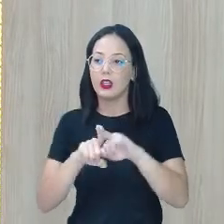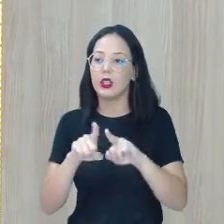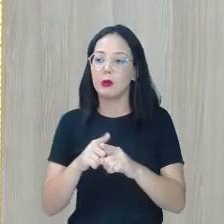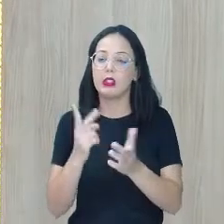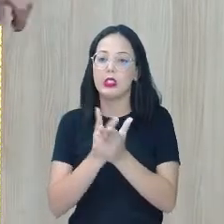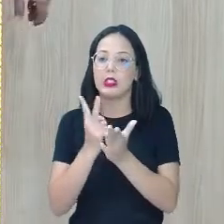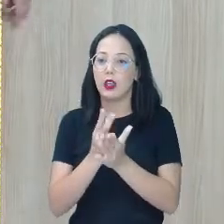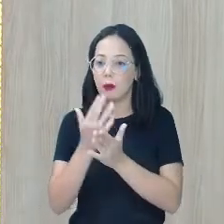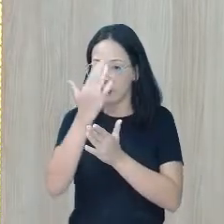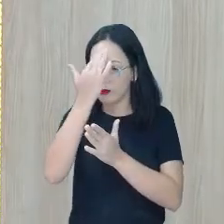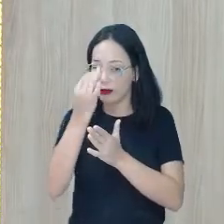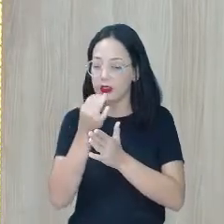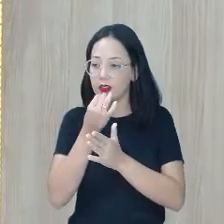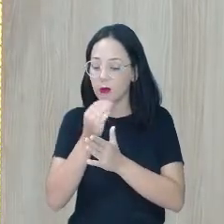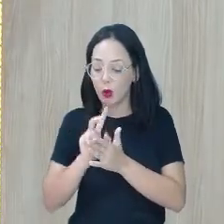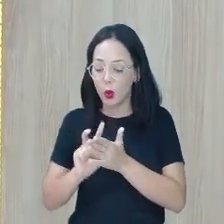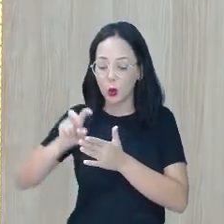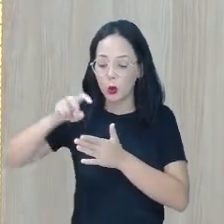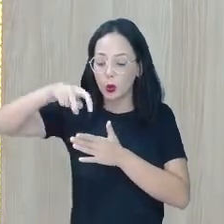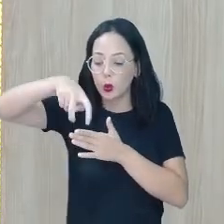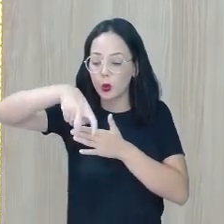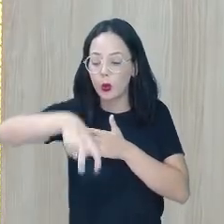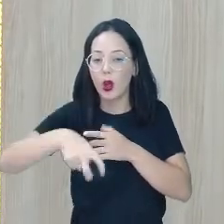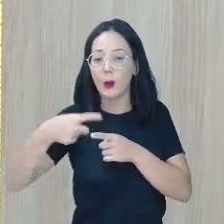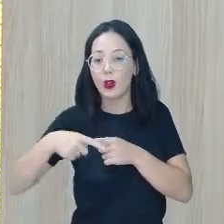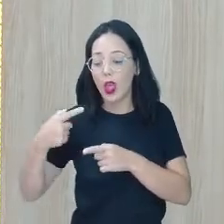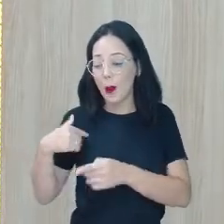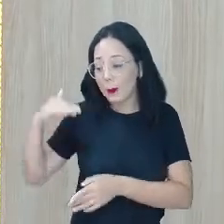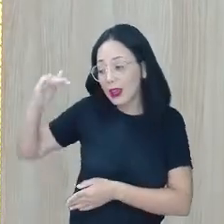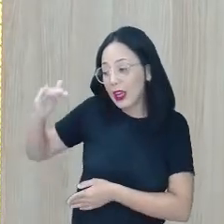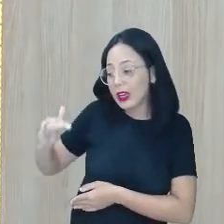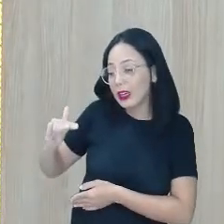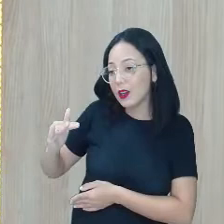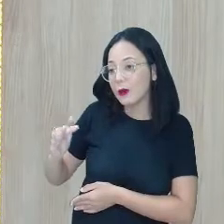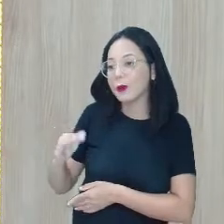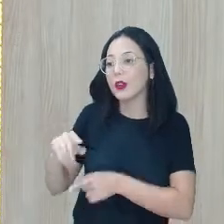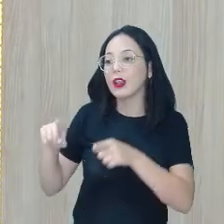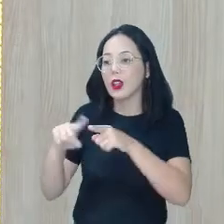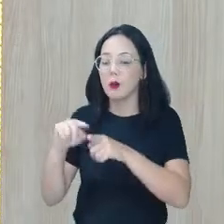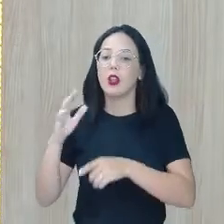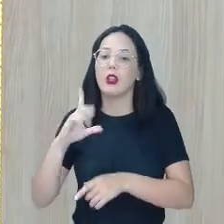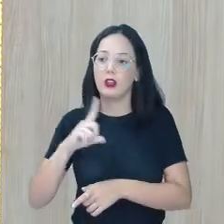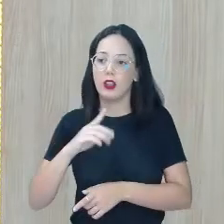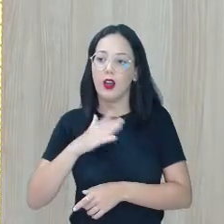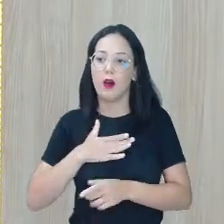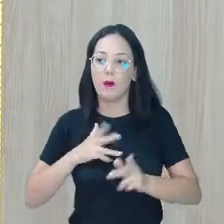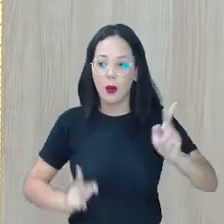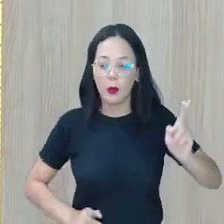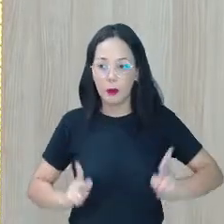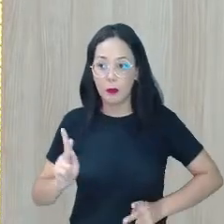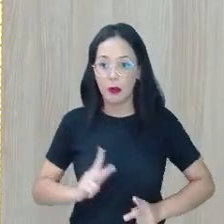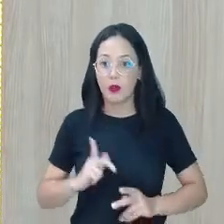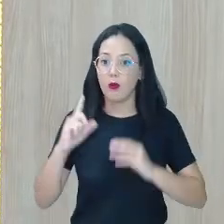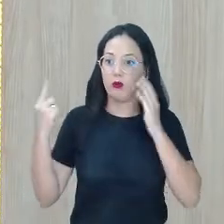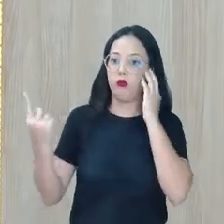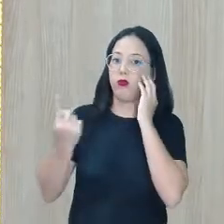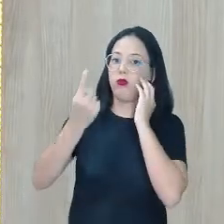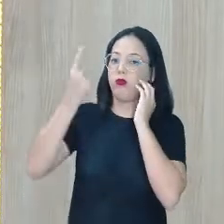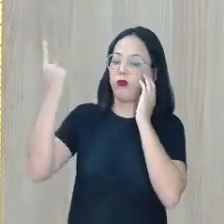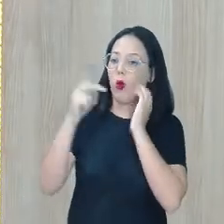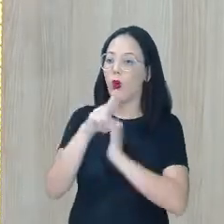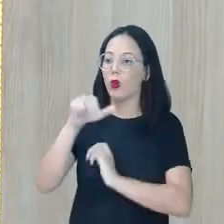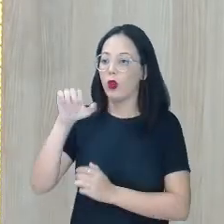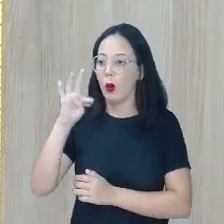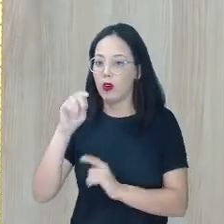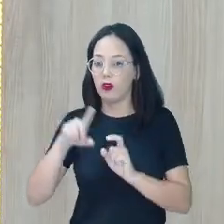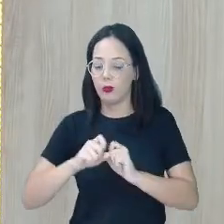lá embaixo, né. Então eu me quebrava, né, menorzinho. A sorte é que eu tinha, né, o meu primo Neto, né, que era bem maior do que eu